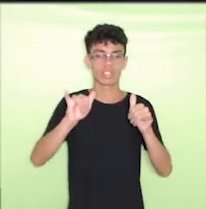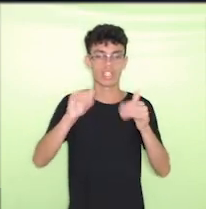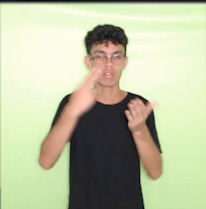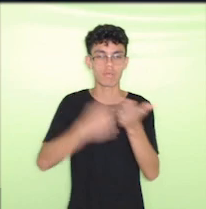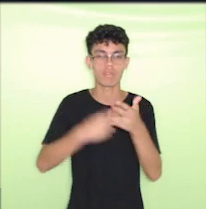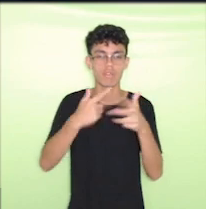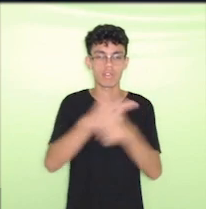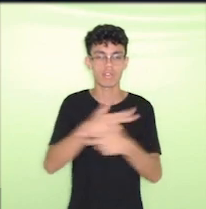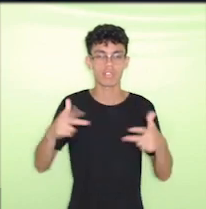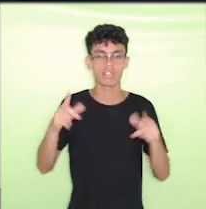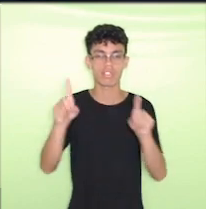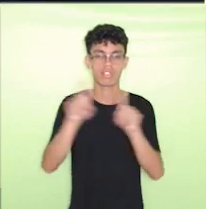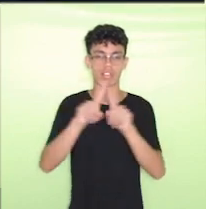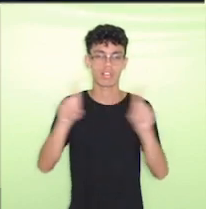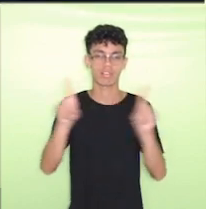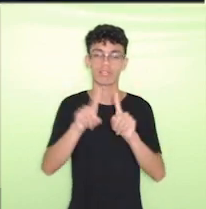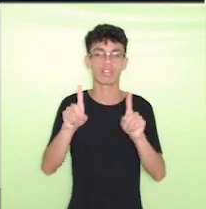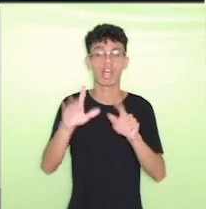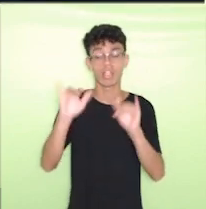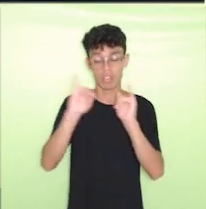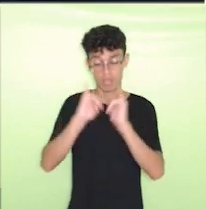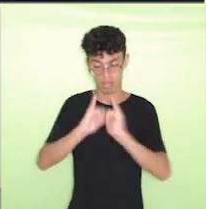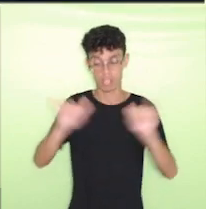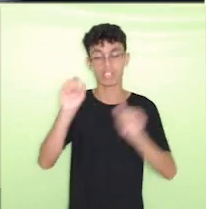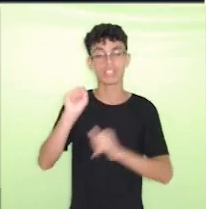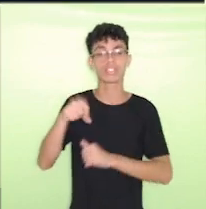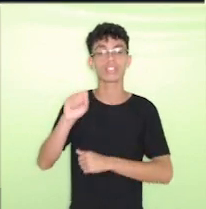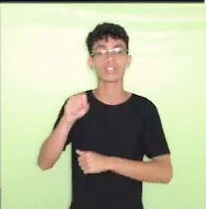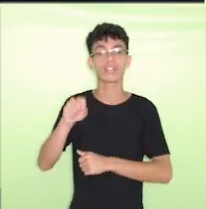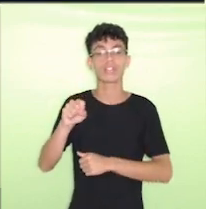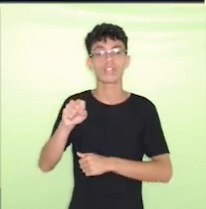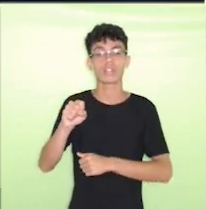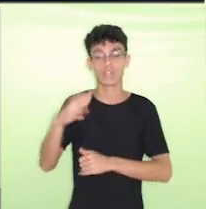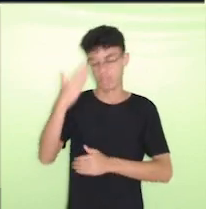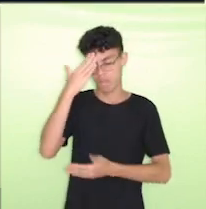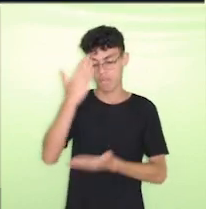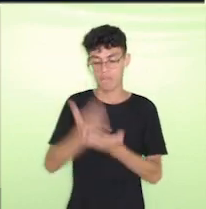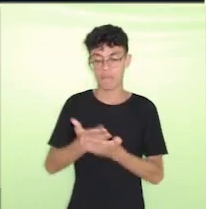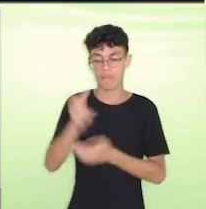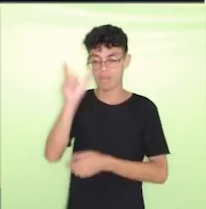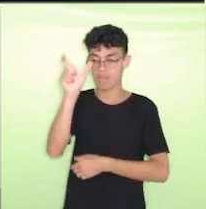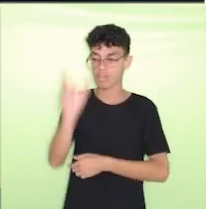coisas. Dirá, sim. Nós investimos em você. É.